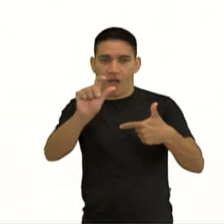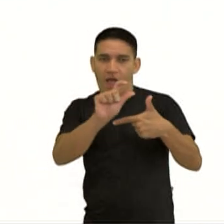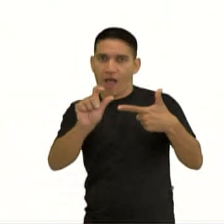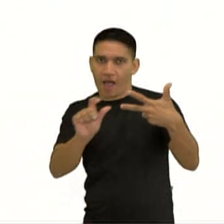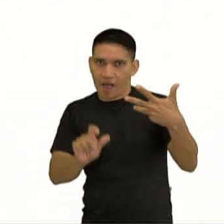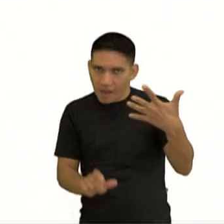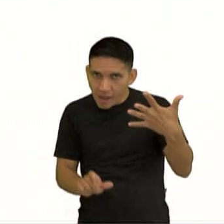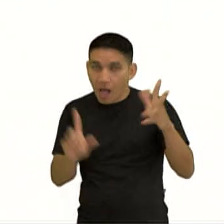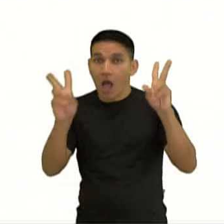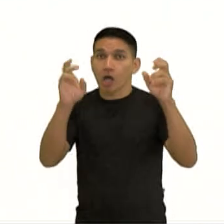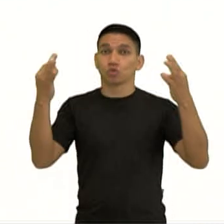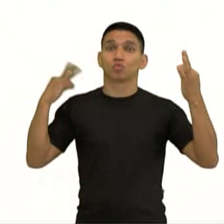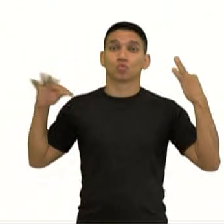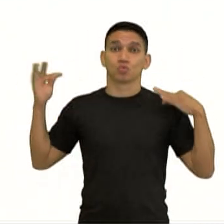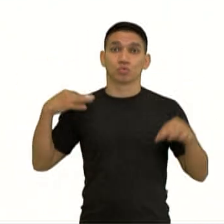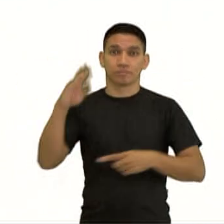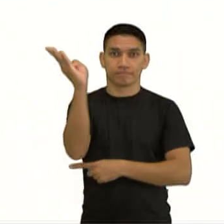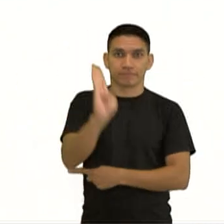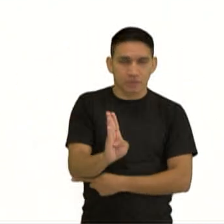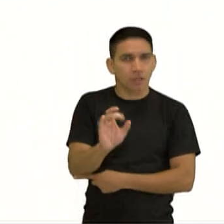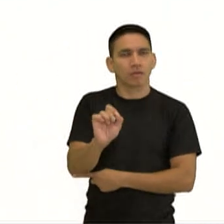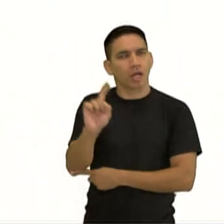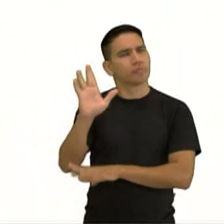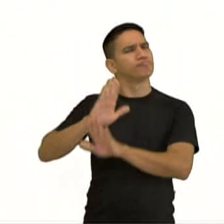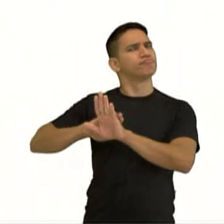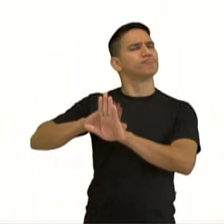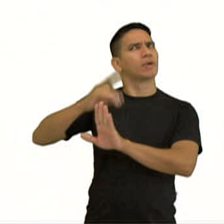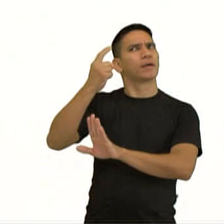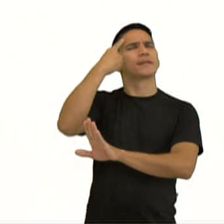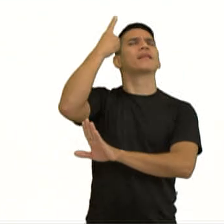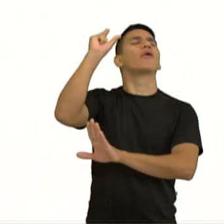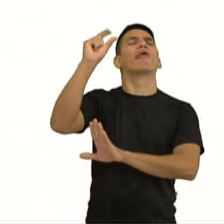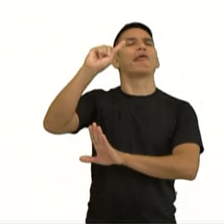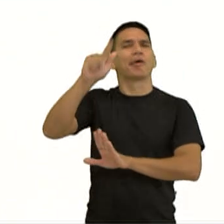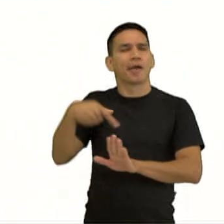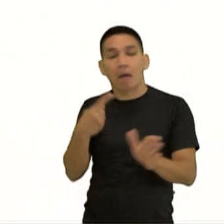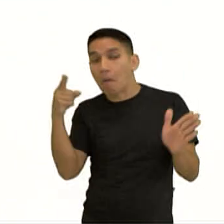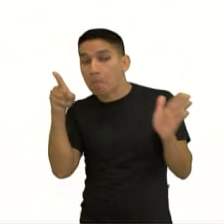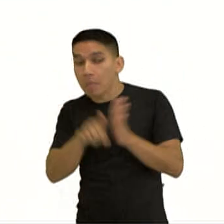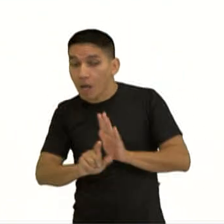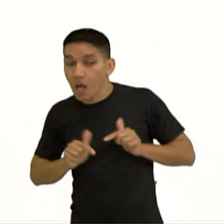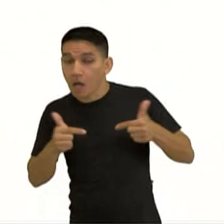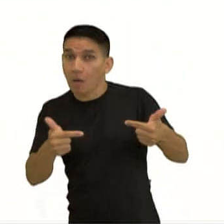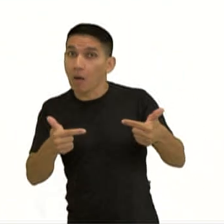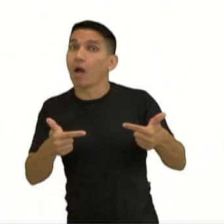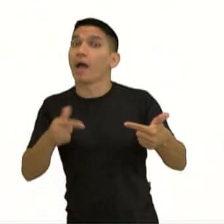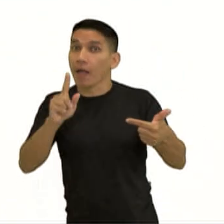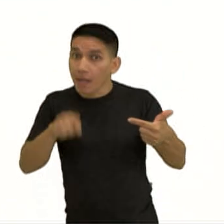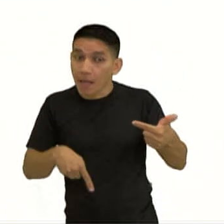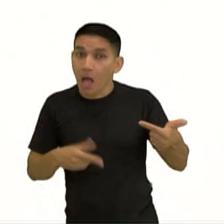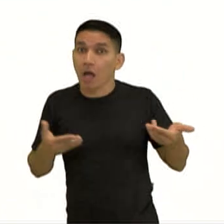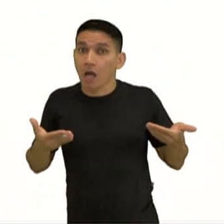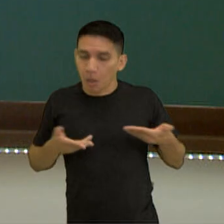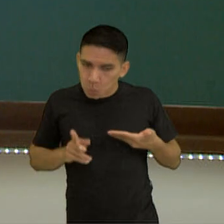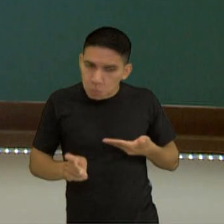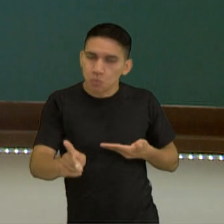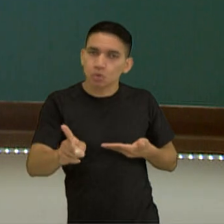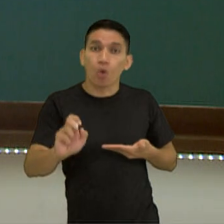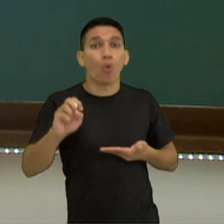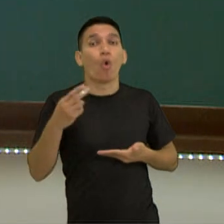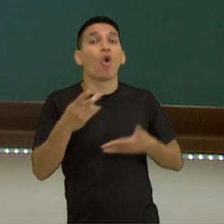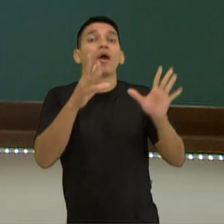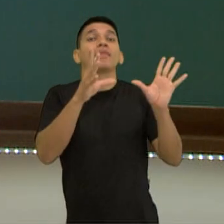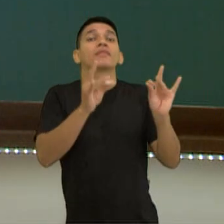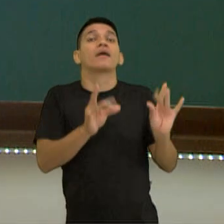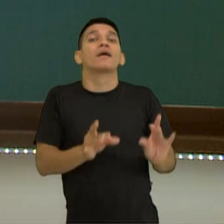o turismo no Brasil, ele tem a ideia de perguntar a ação que está acontecendo por enquanto ou para